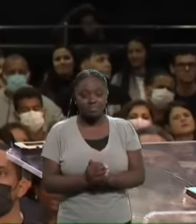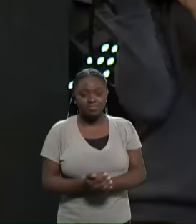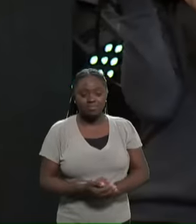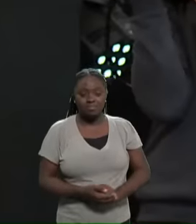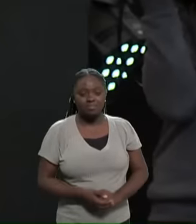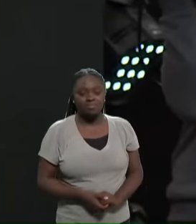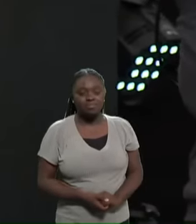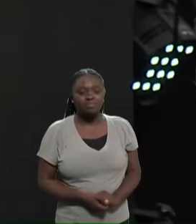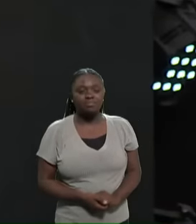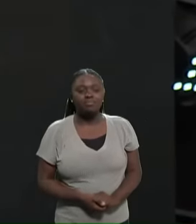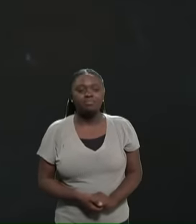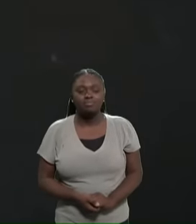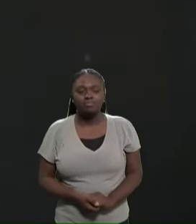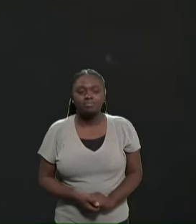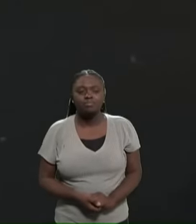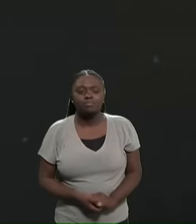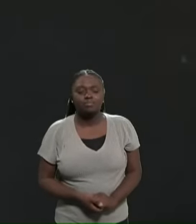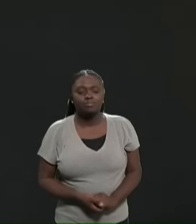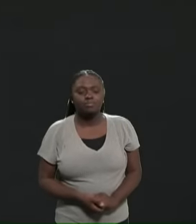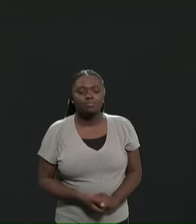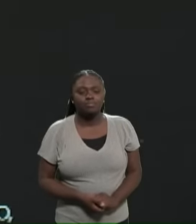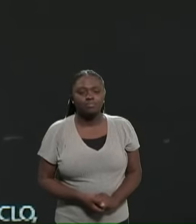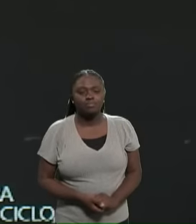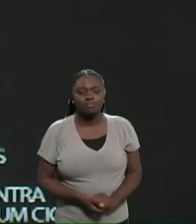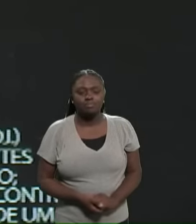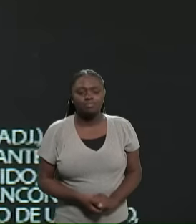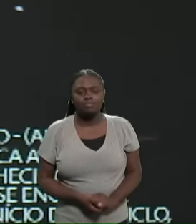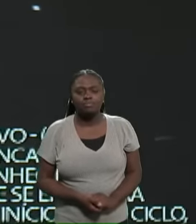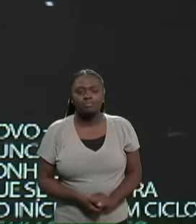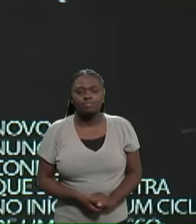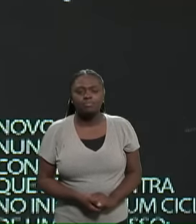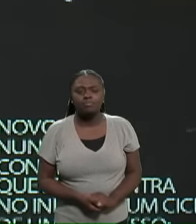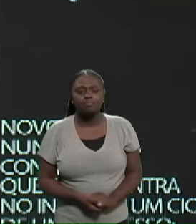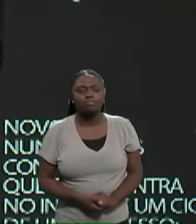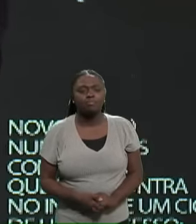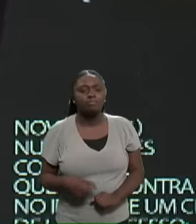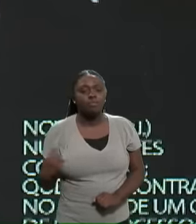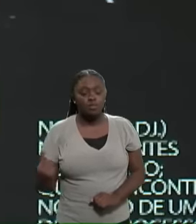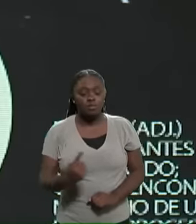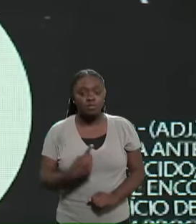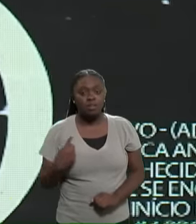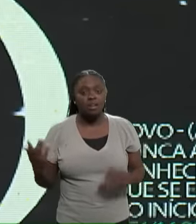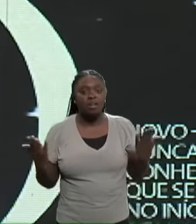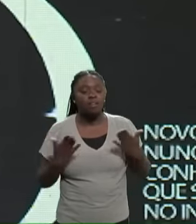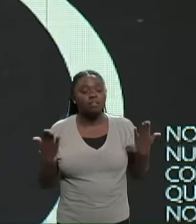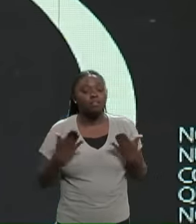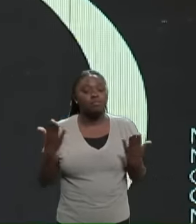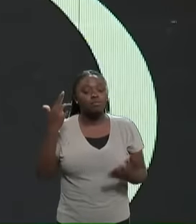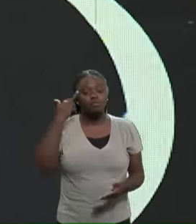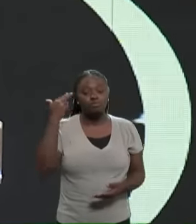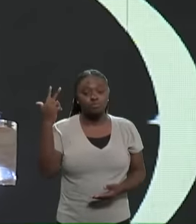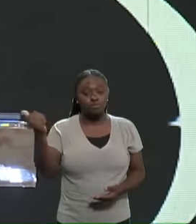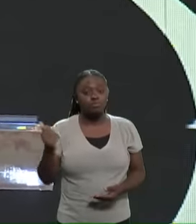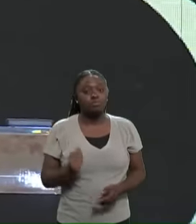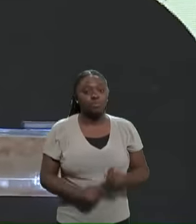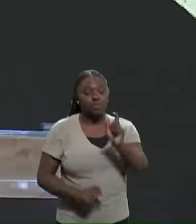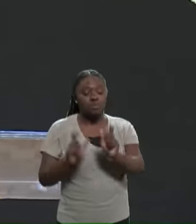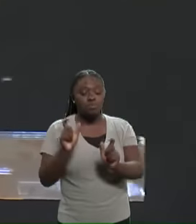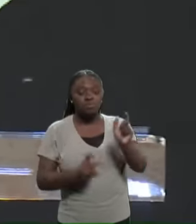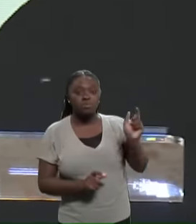Glória a Deus. Aleluia. Para nós virou comum ver